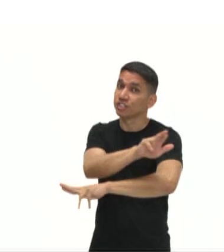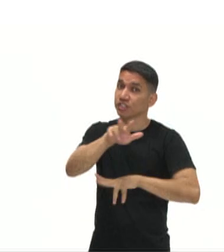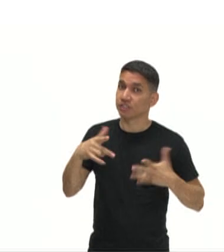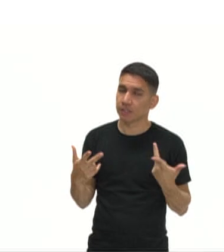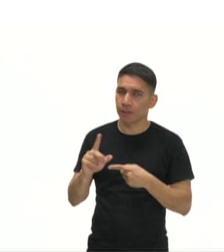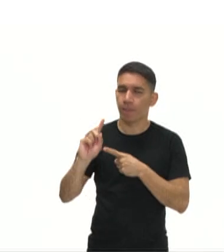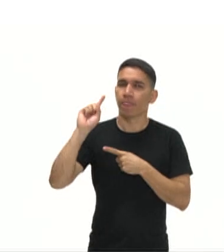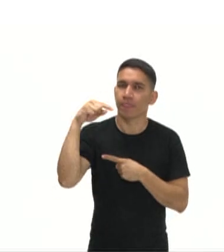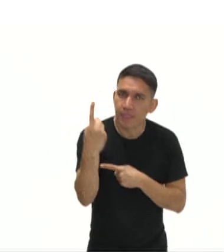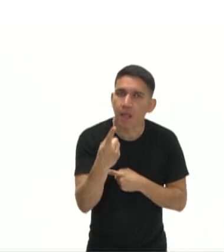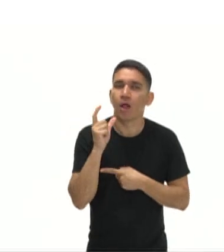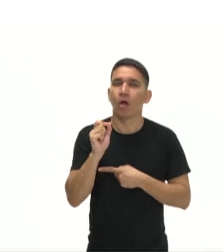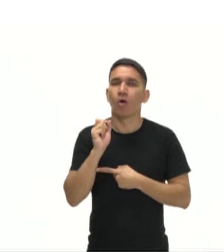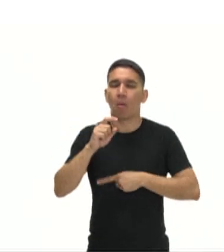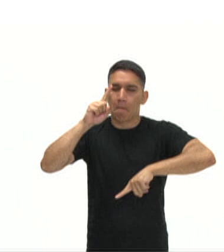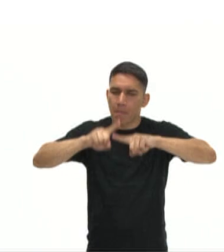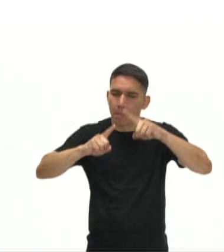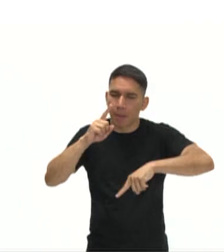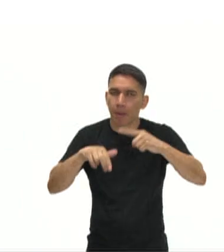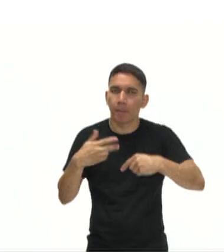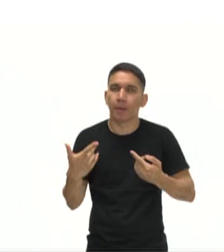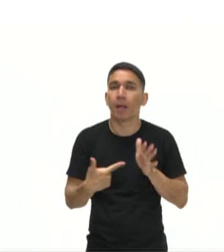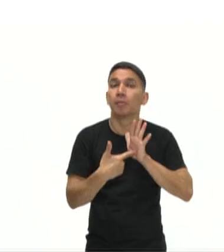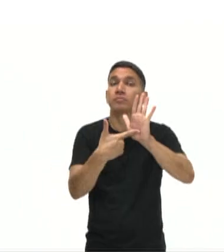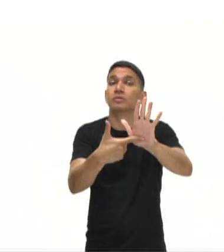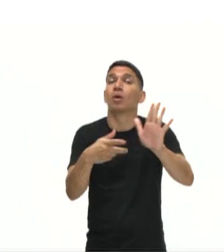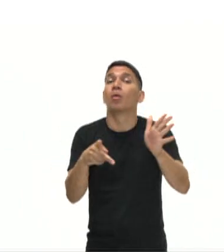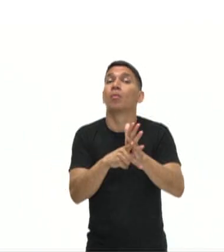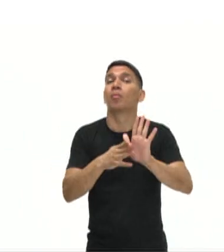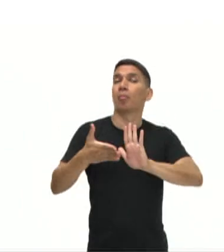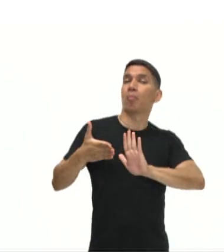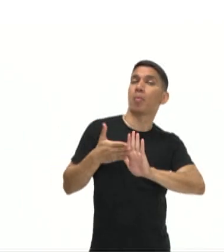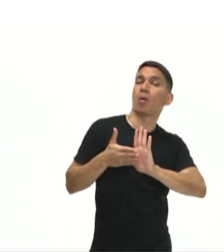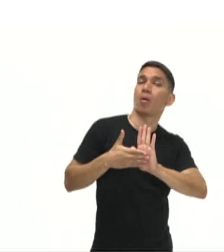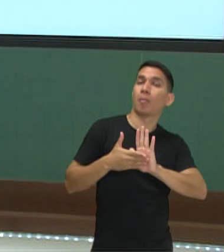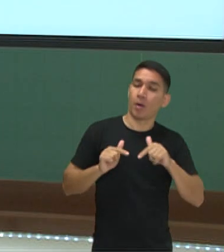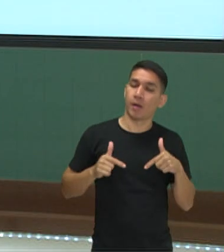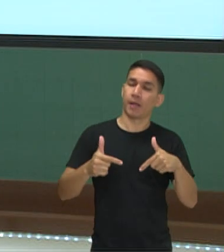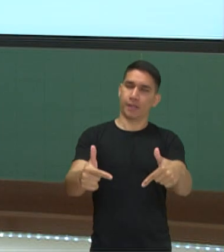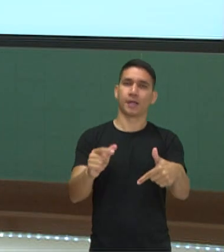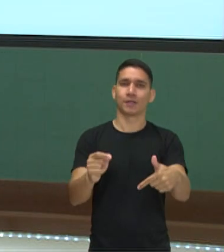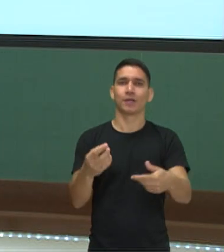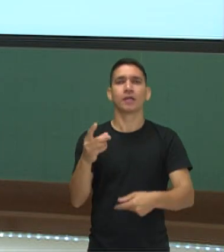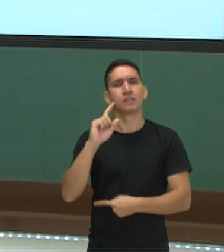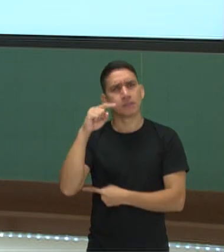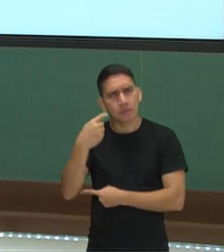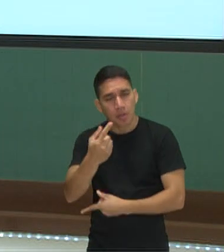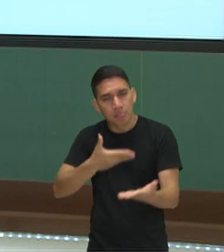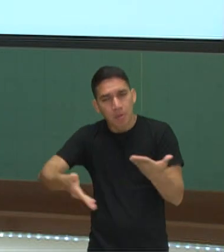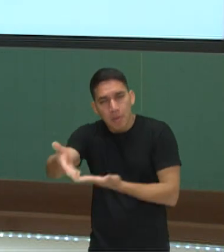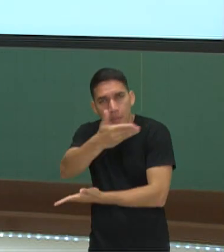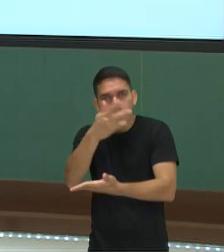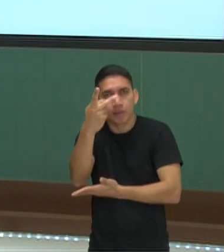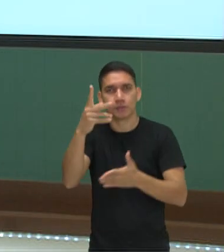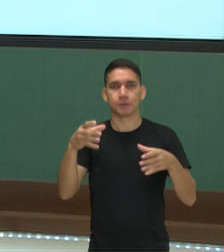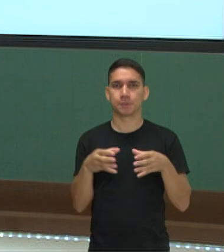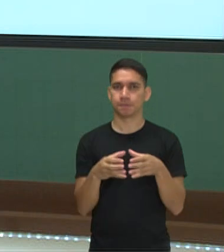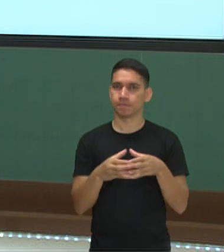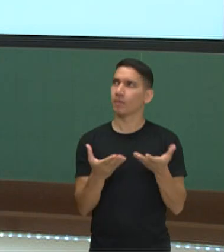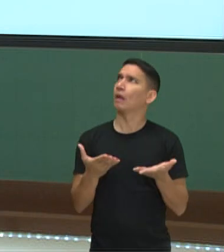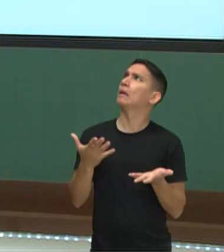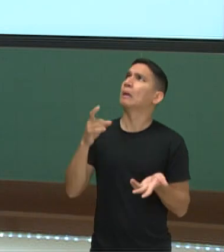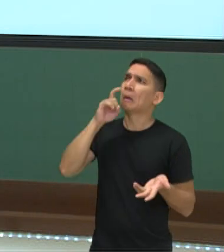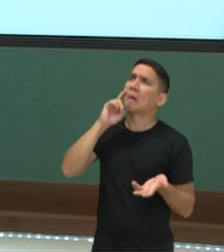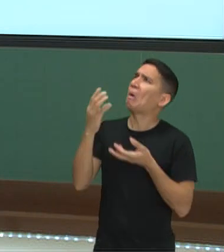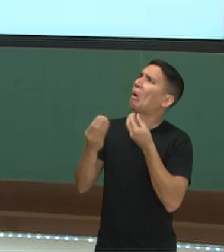seguida, prepare um material que apresente as ações propostas e depois socialize com a sua turma. Ah, Fabiano, como que eu